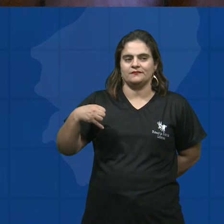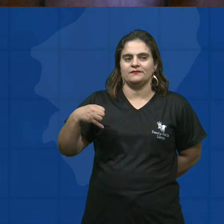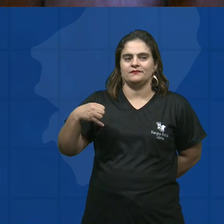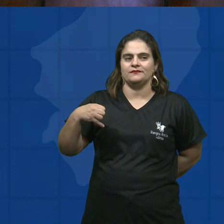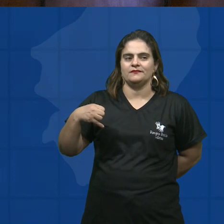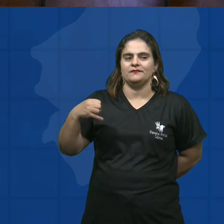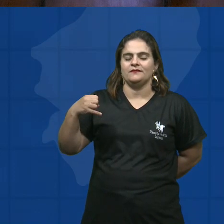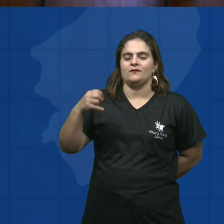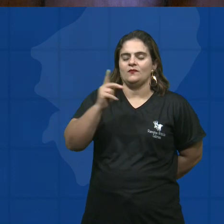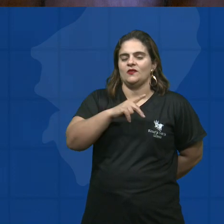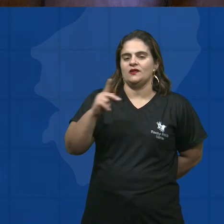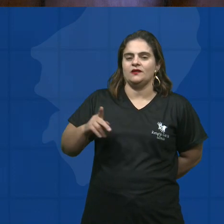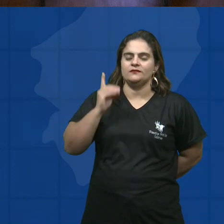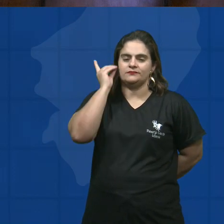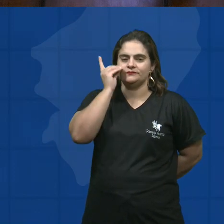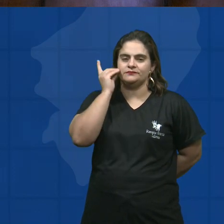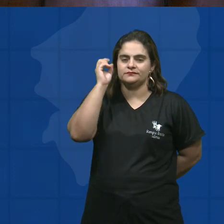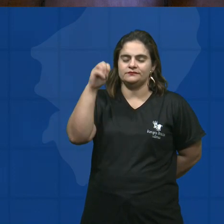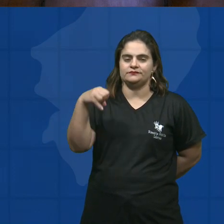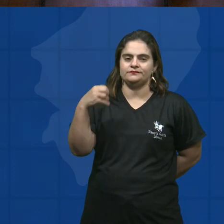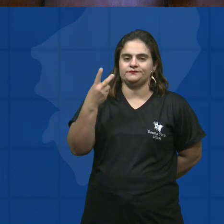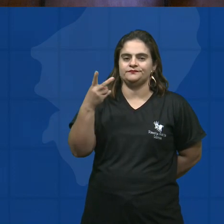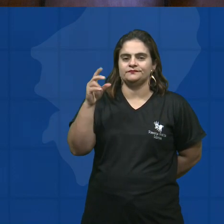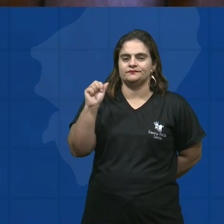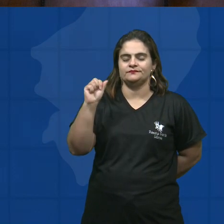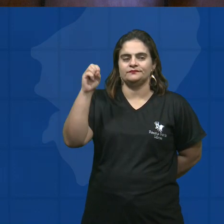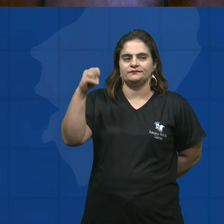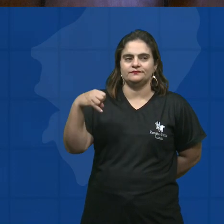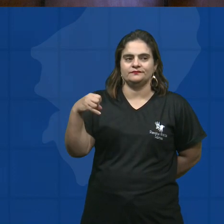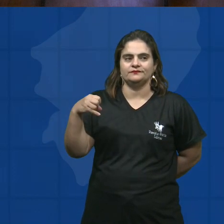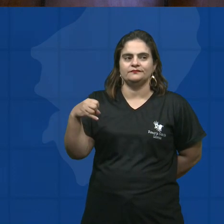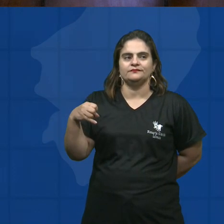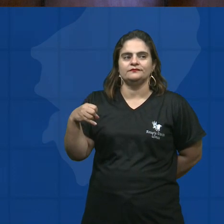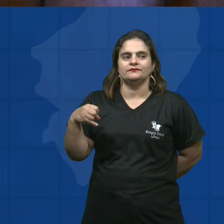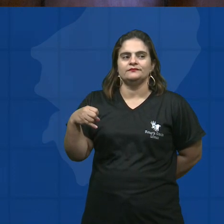Vereadora professora Daniel. Sim. Vereadora Vânia Ramos. Sim.